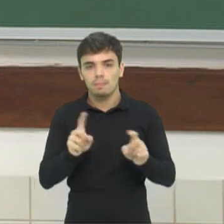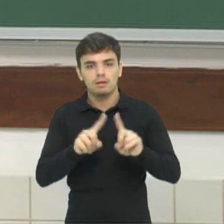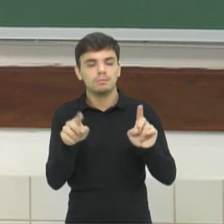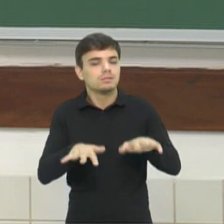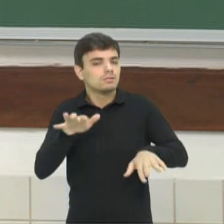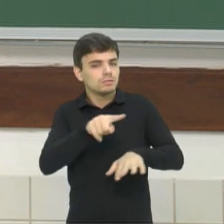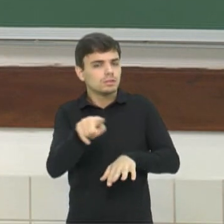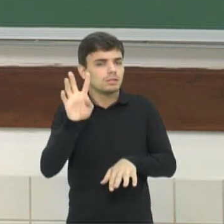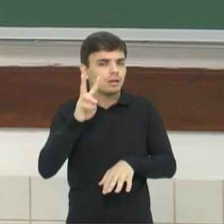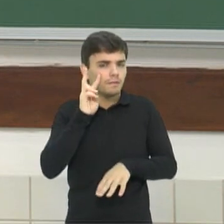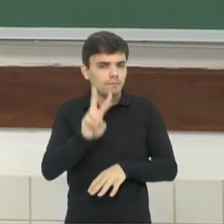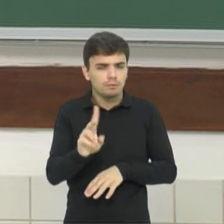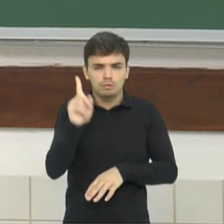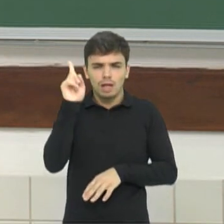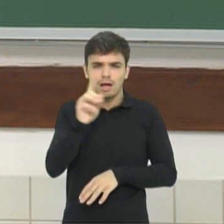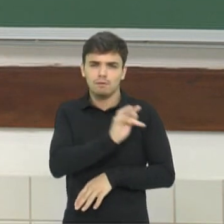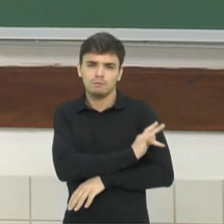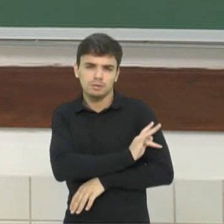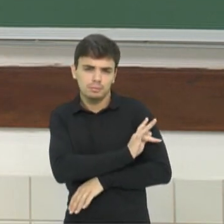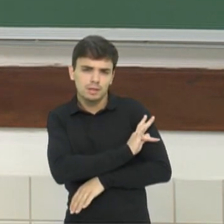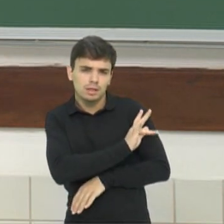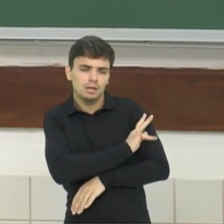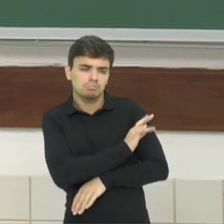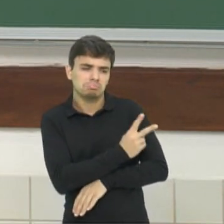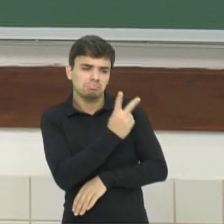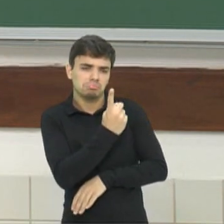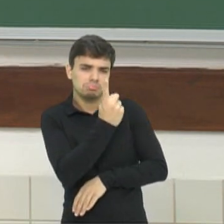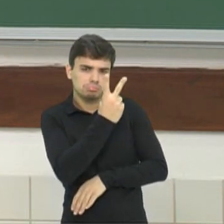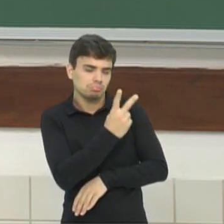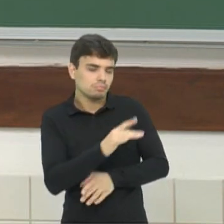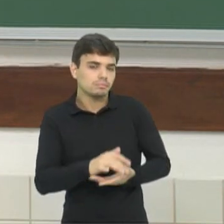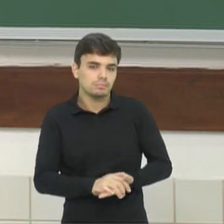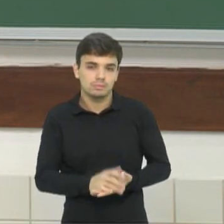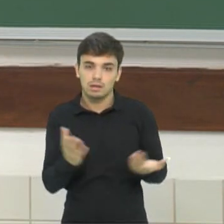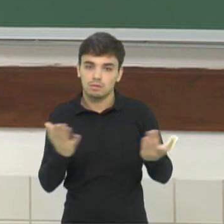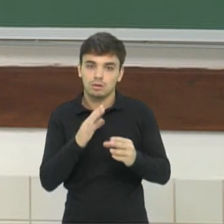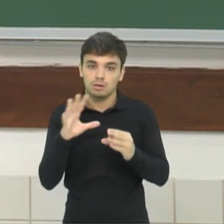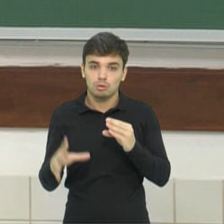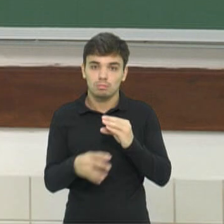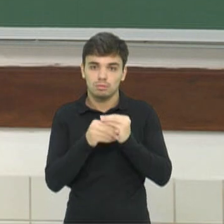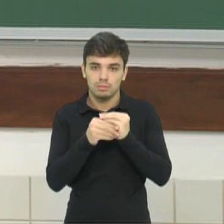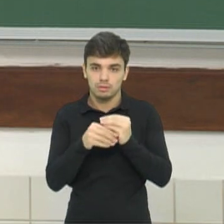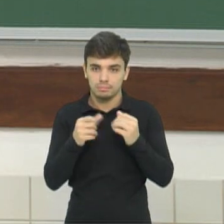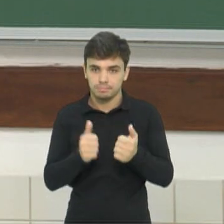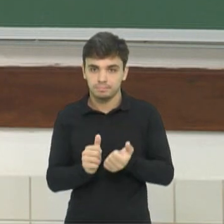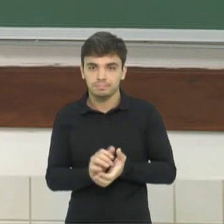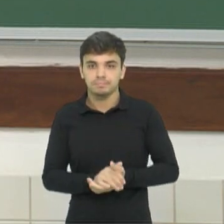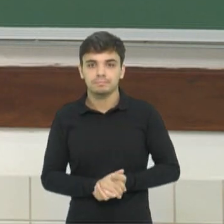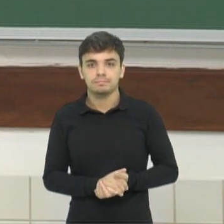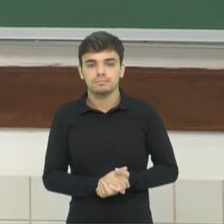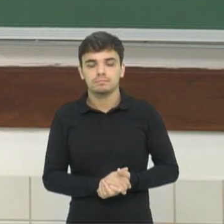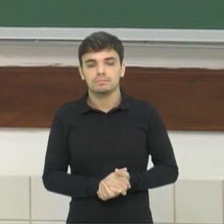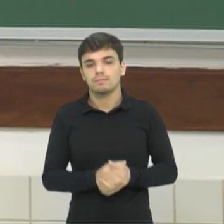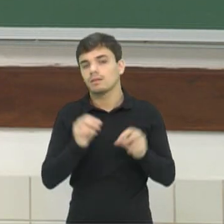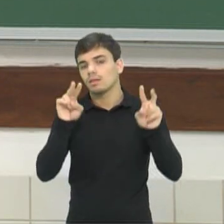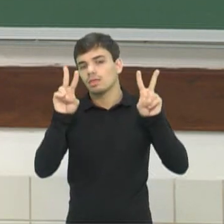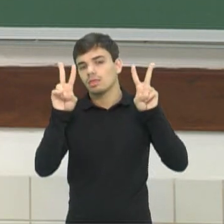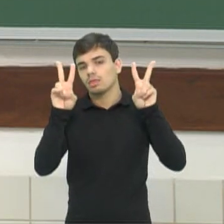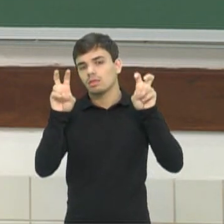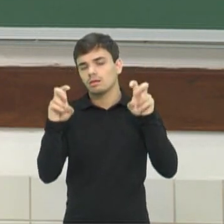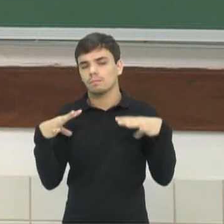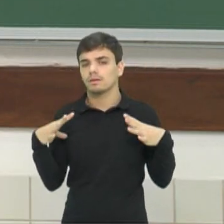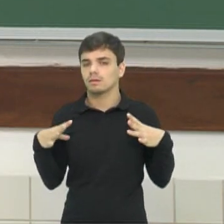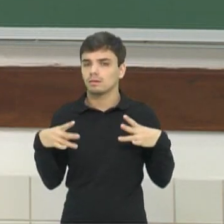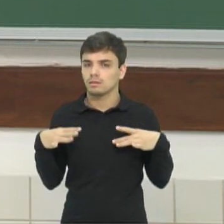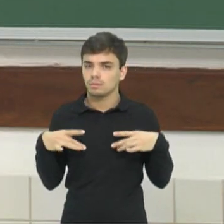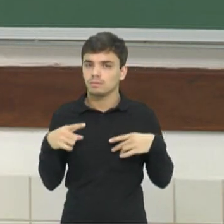deles vocês já viram lá no Ensino Fundamental 1, um pouquinho, 2. A gente só está complementando um pouco mais. Então, são assuntos um pouco mais